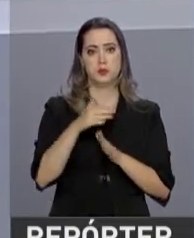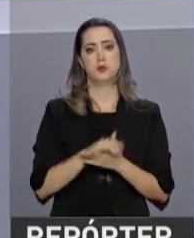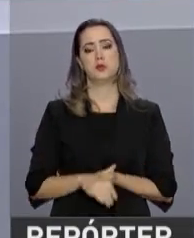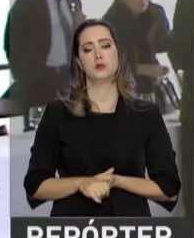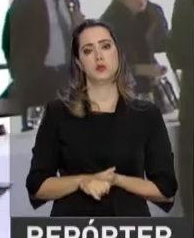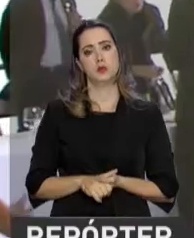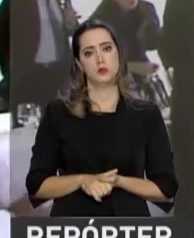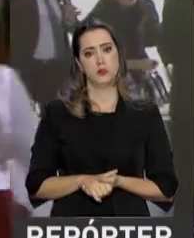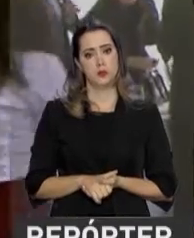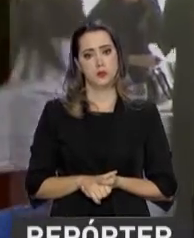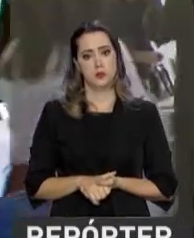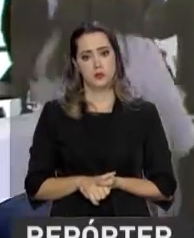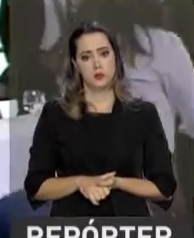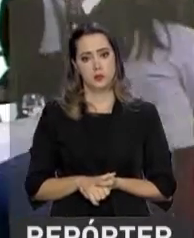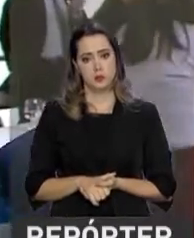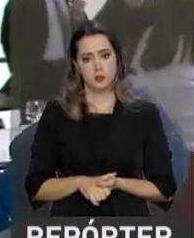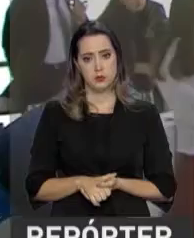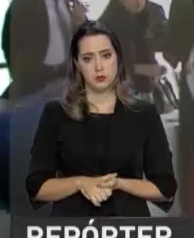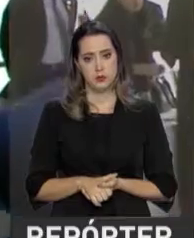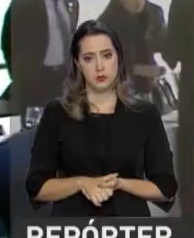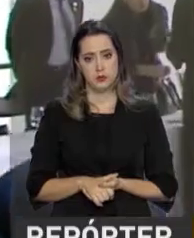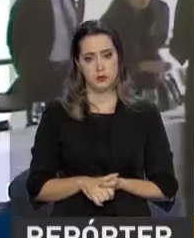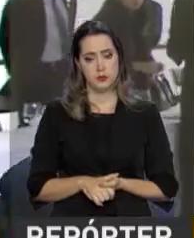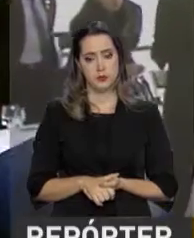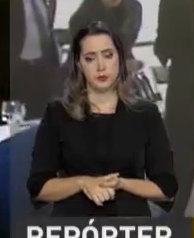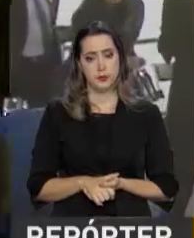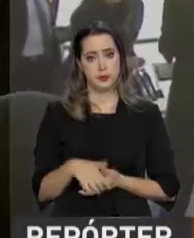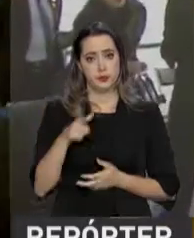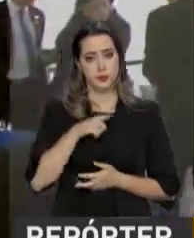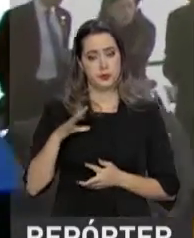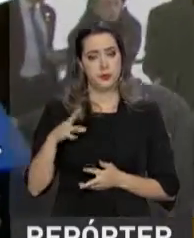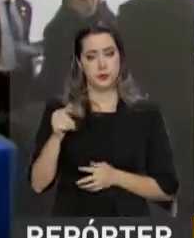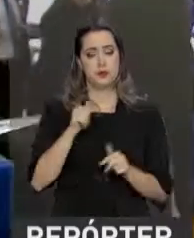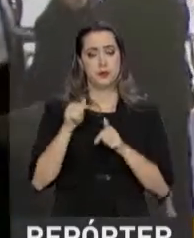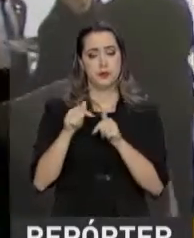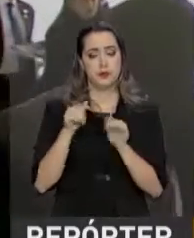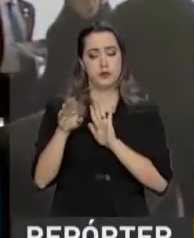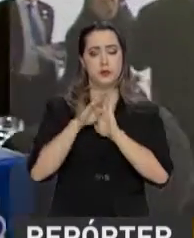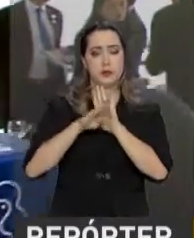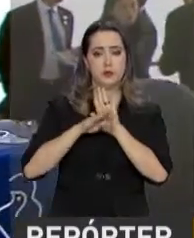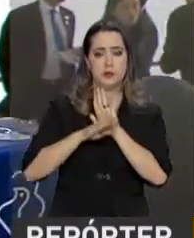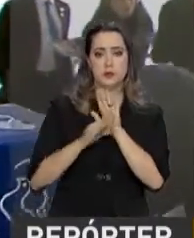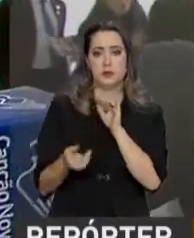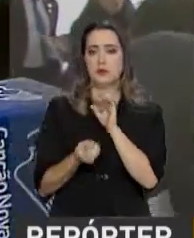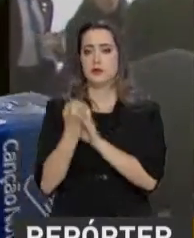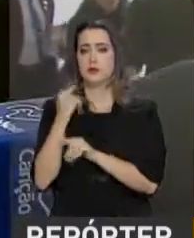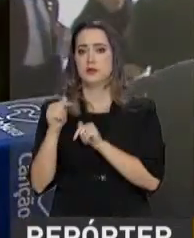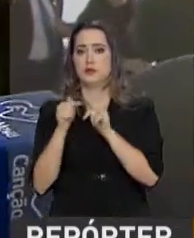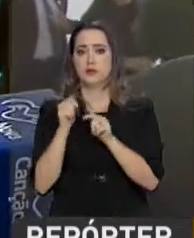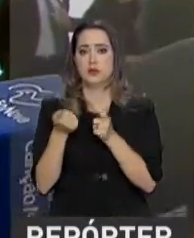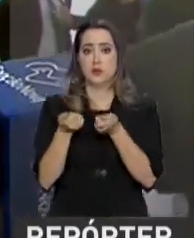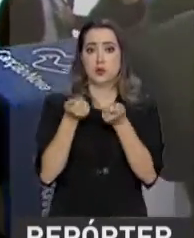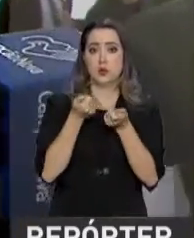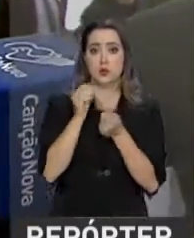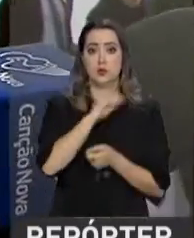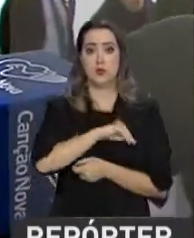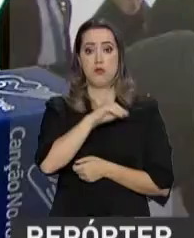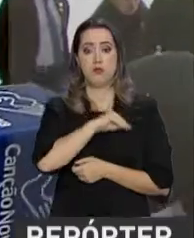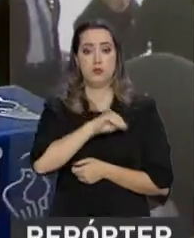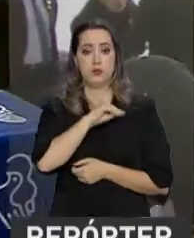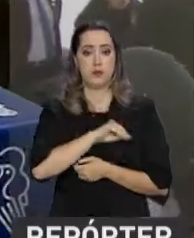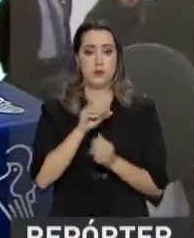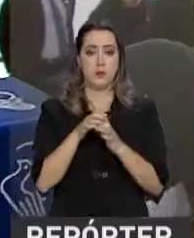temos todo um trabalho para fazer progredir geração de treino e geração de renda a ampliação a do microcrédito